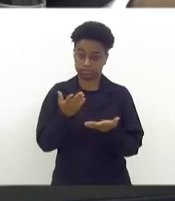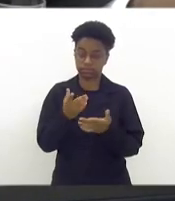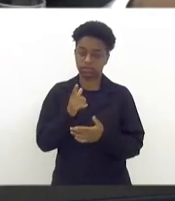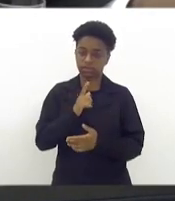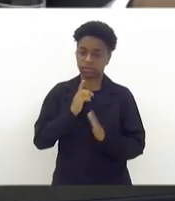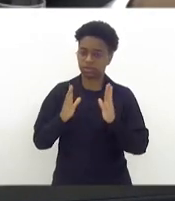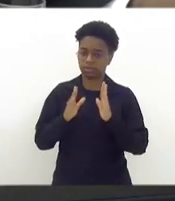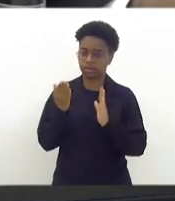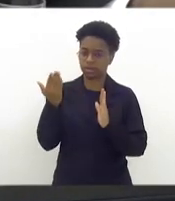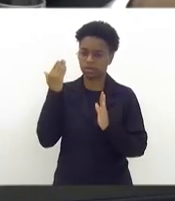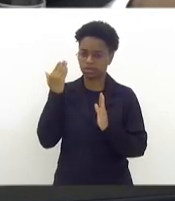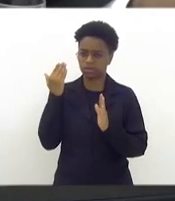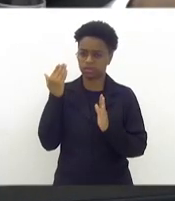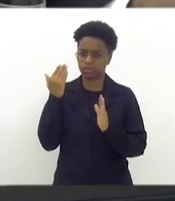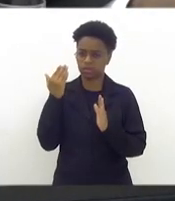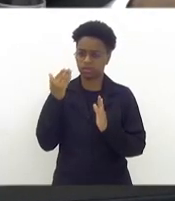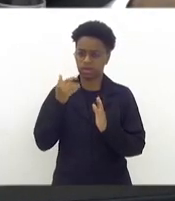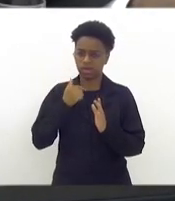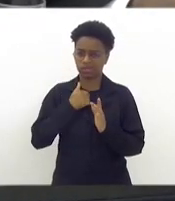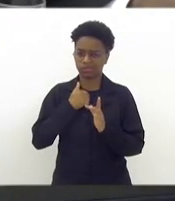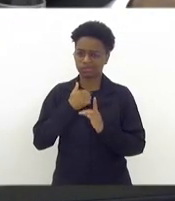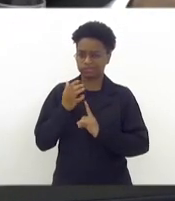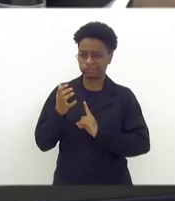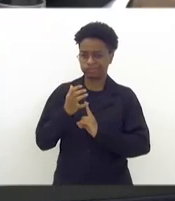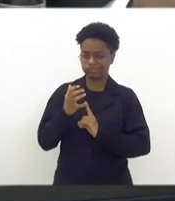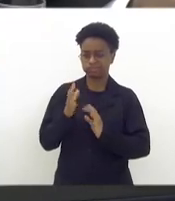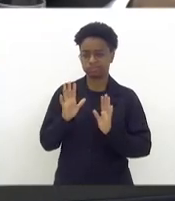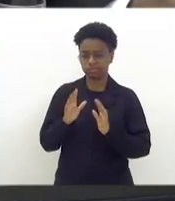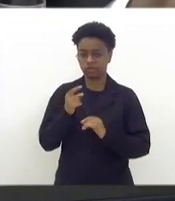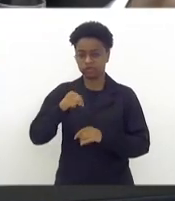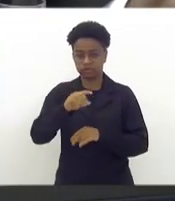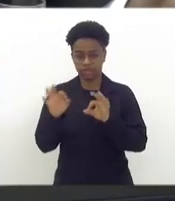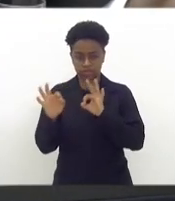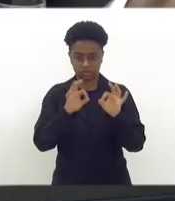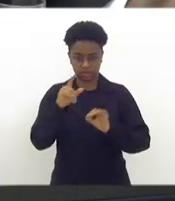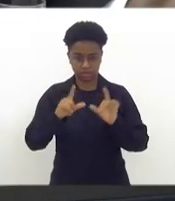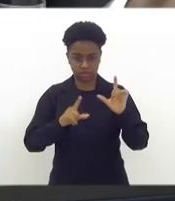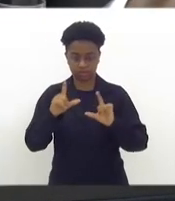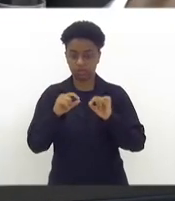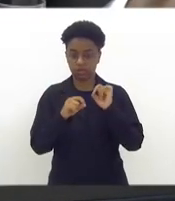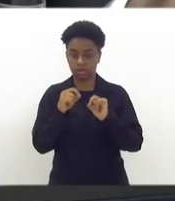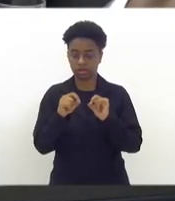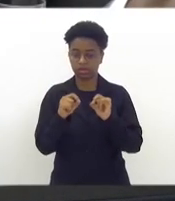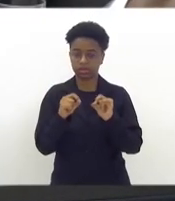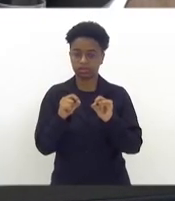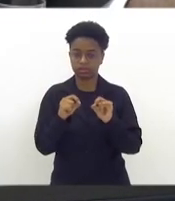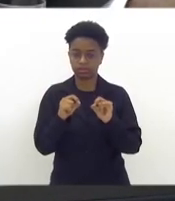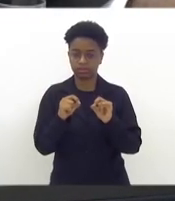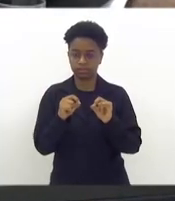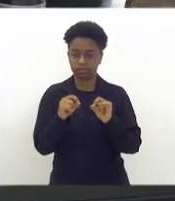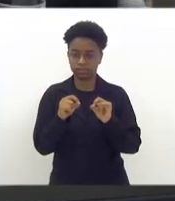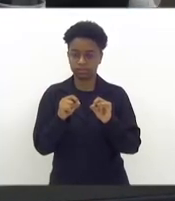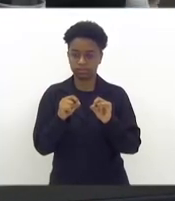atrás uma coisa que até me afetou pessoalmente, vocês viram na televisão, que foi o assassinato do